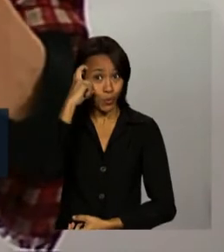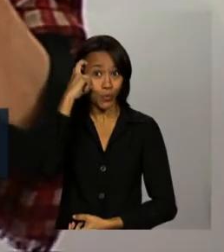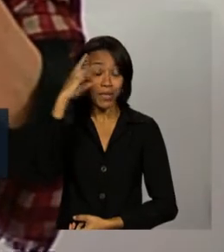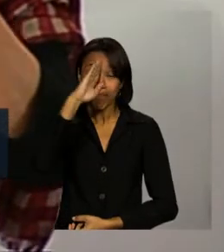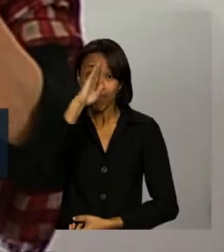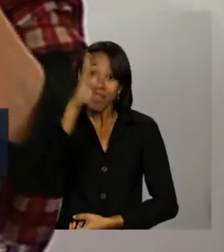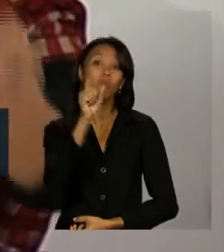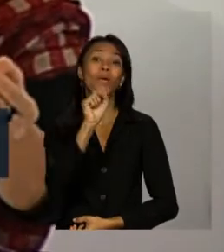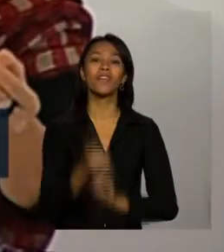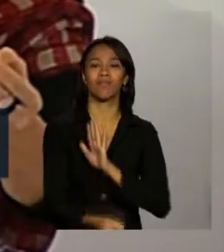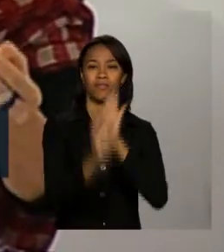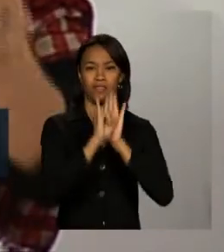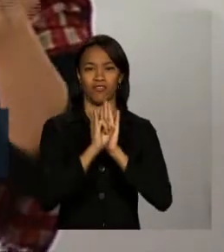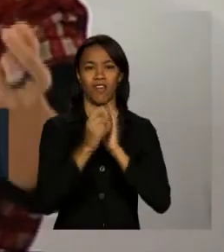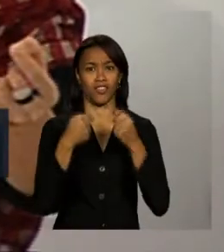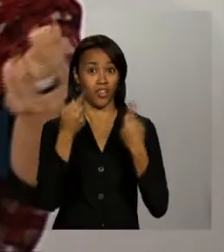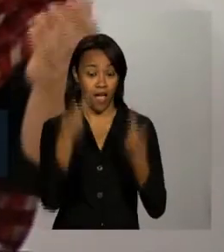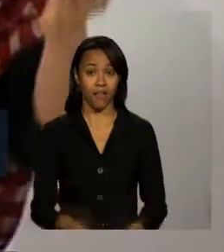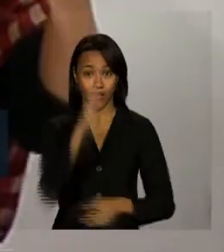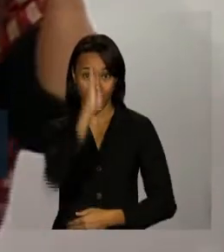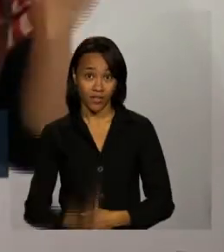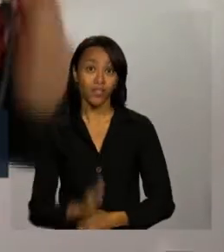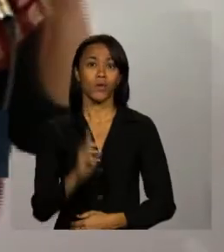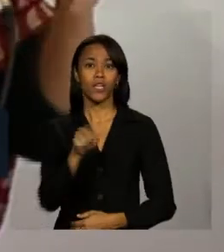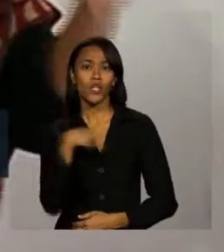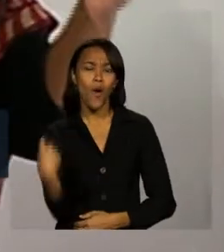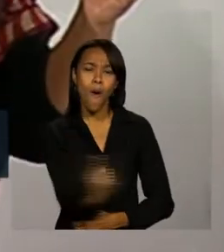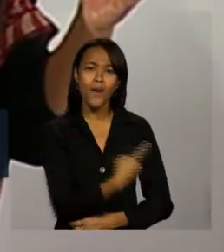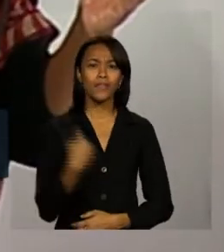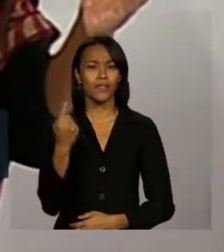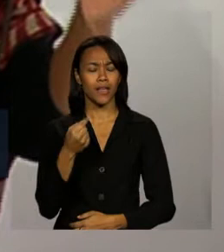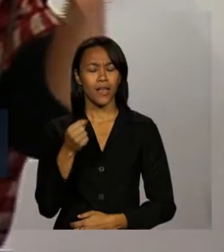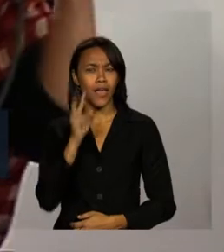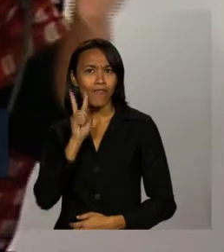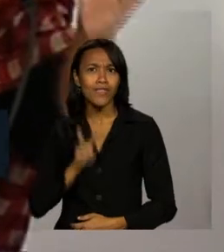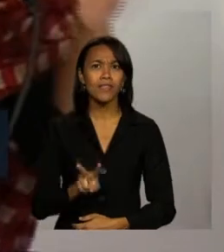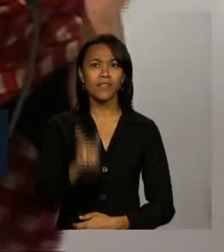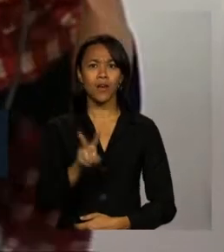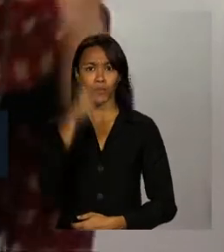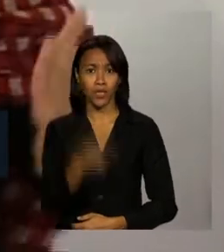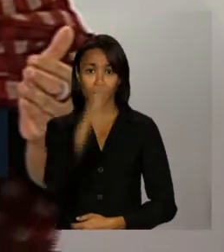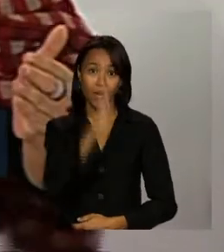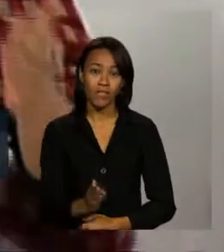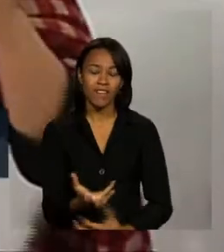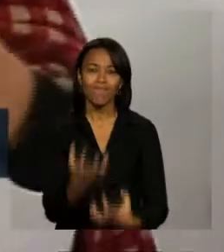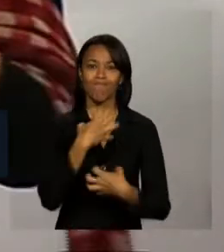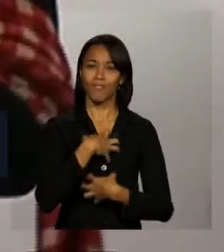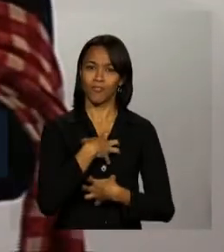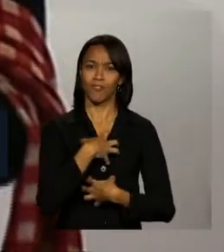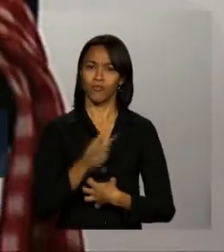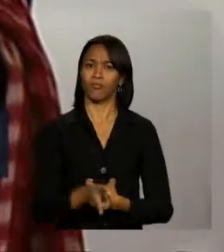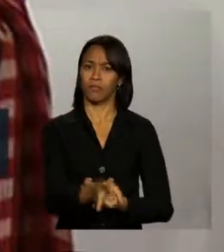de identidade num país onde o imaginário desta nação é tão cindido e